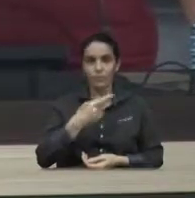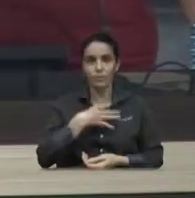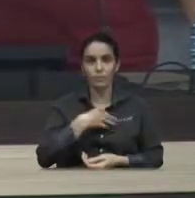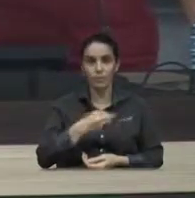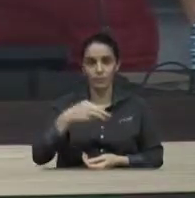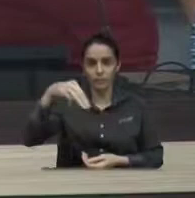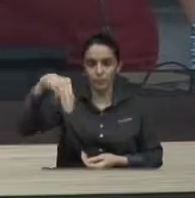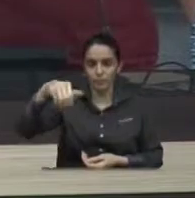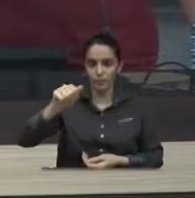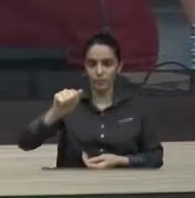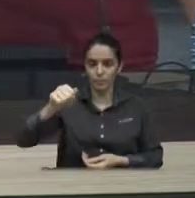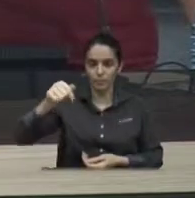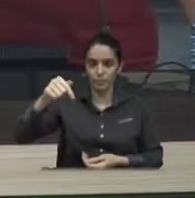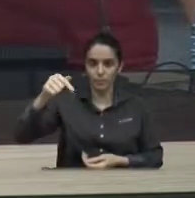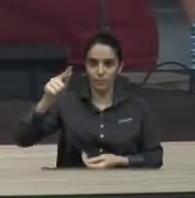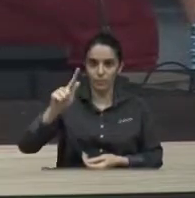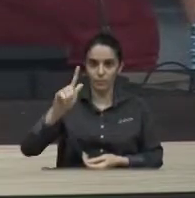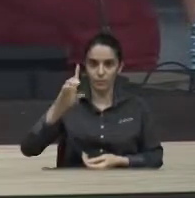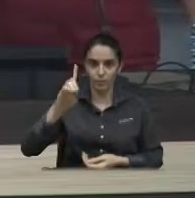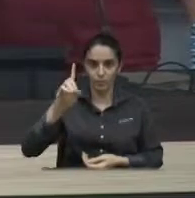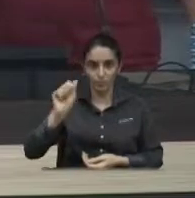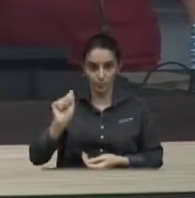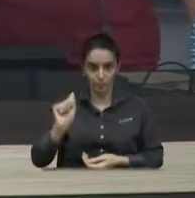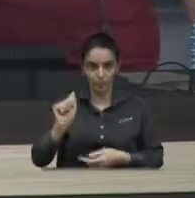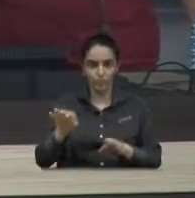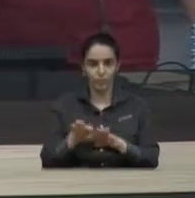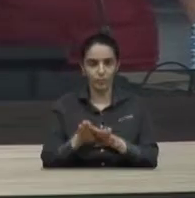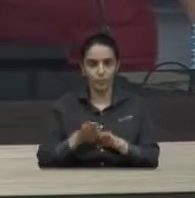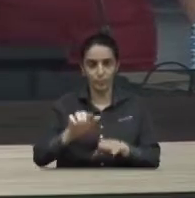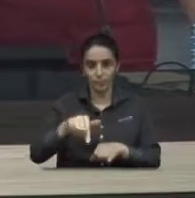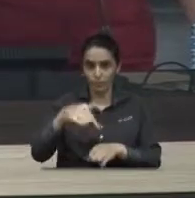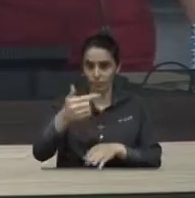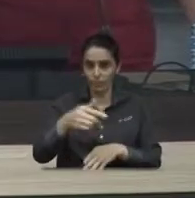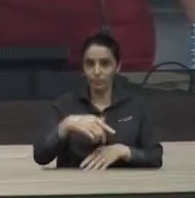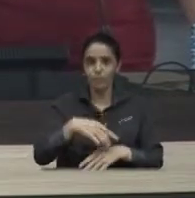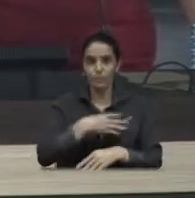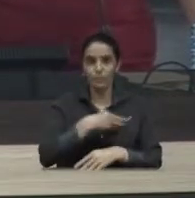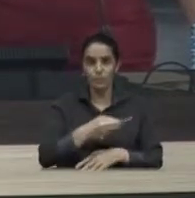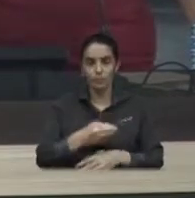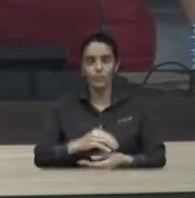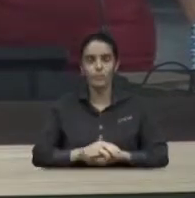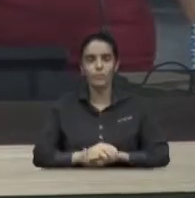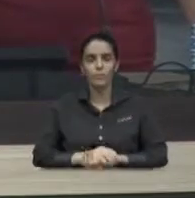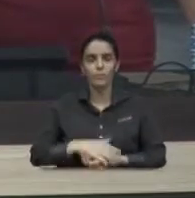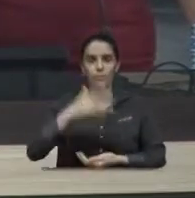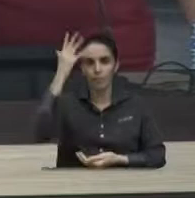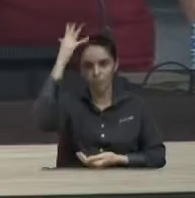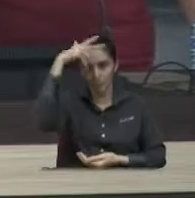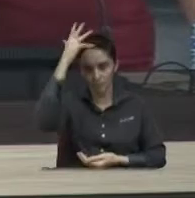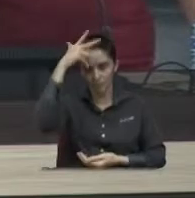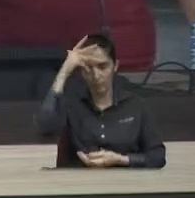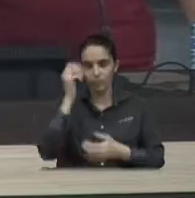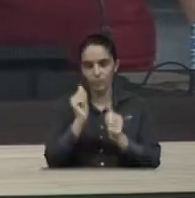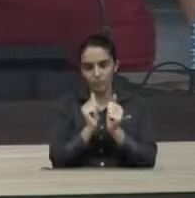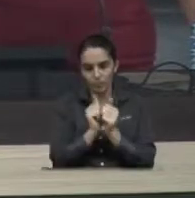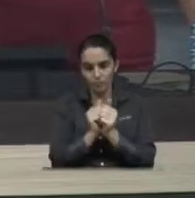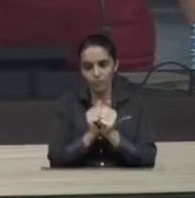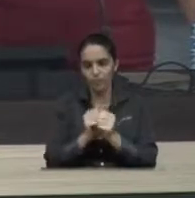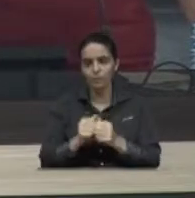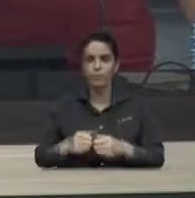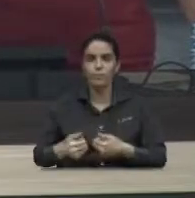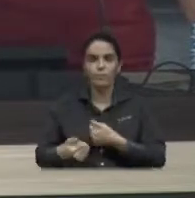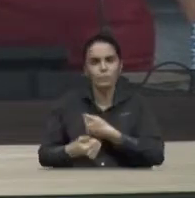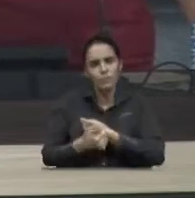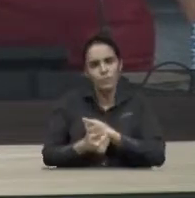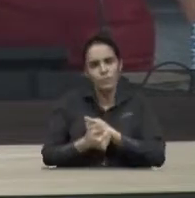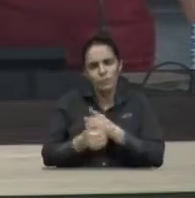também, e acompanhei todo o desenrolar do passamento